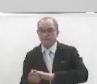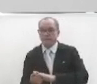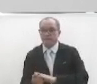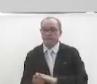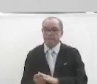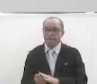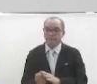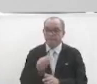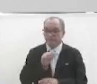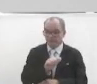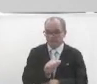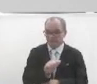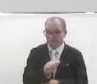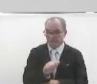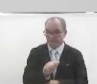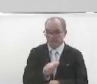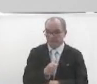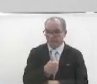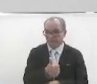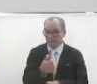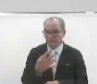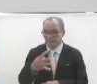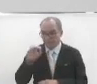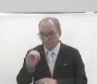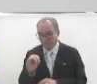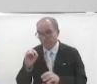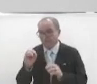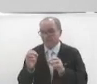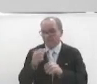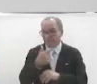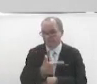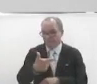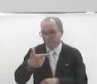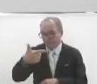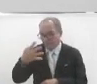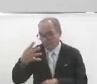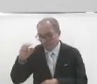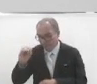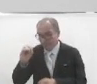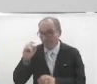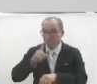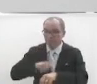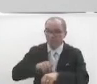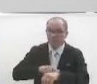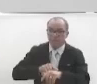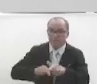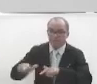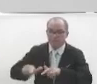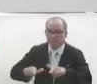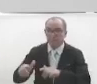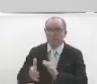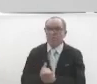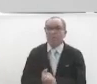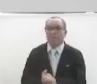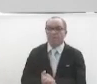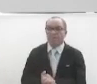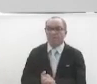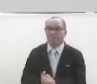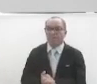a parte a que as cinco porcento de qualificação única no mínimo de 240 horas a educação e